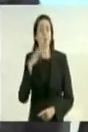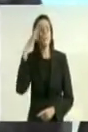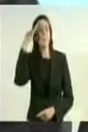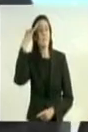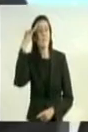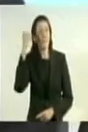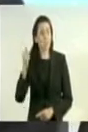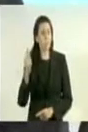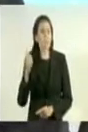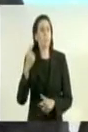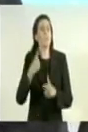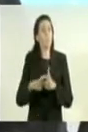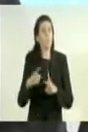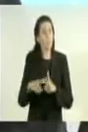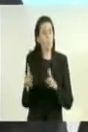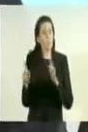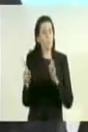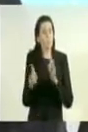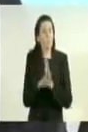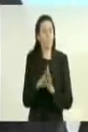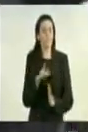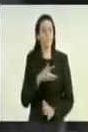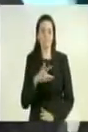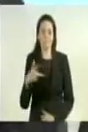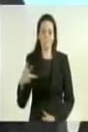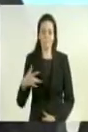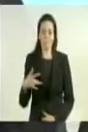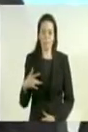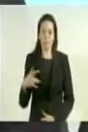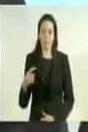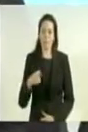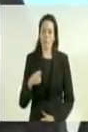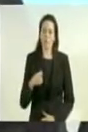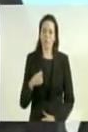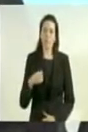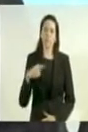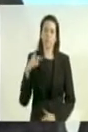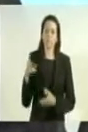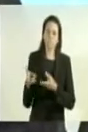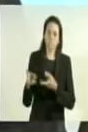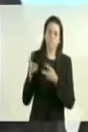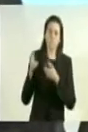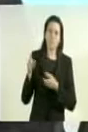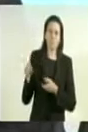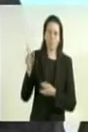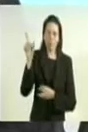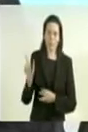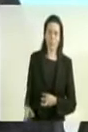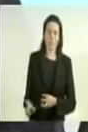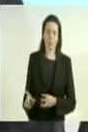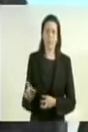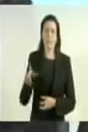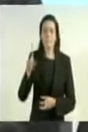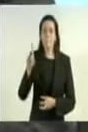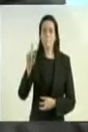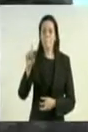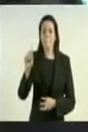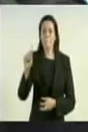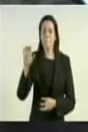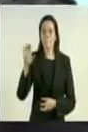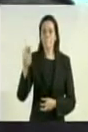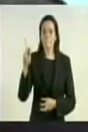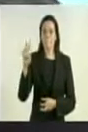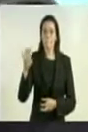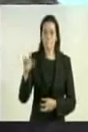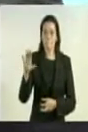Ele inclusive, fala de uma saúde de uma forma bastante responsável, quando ele fala